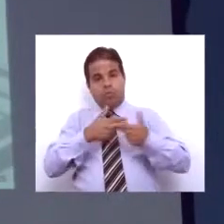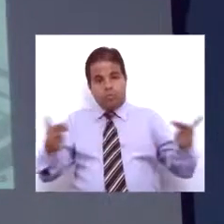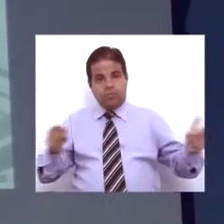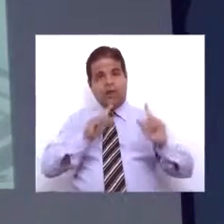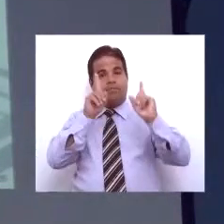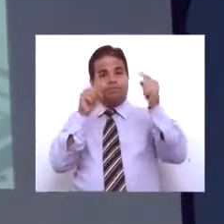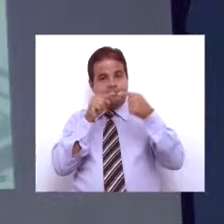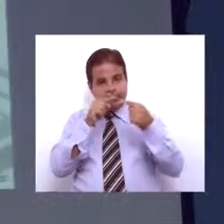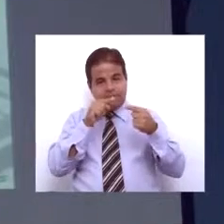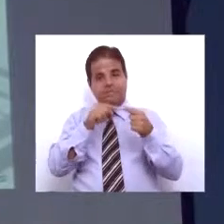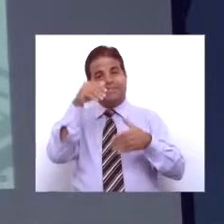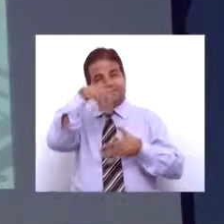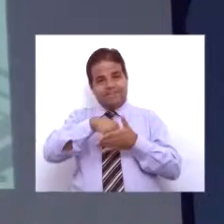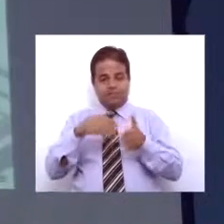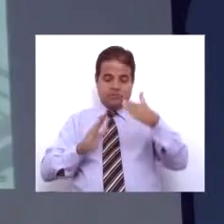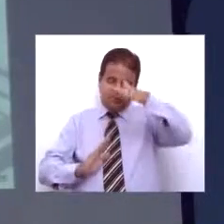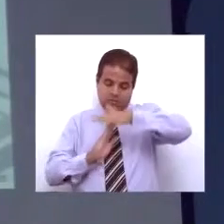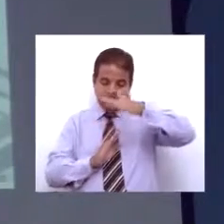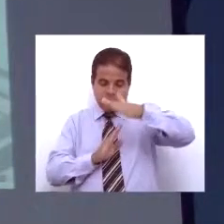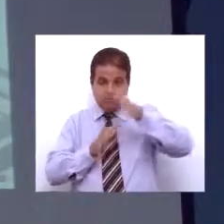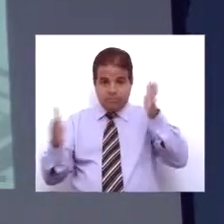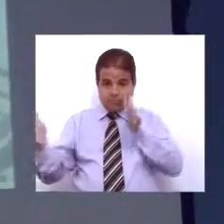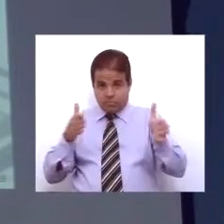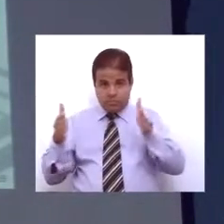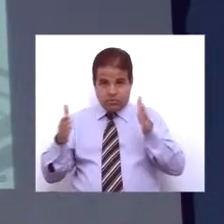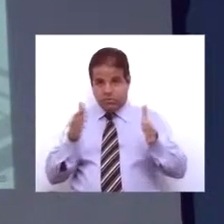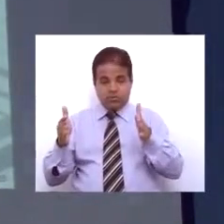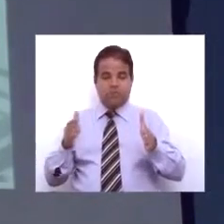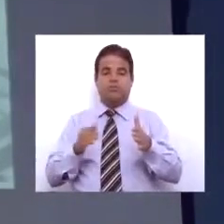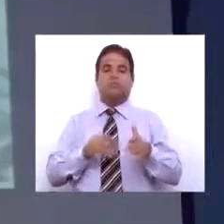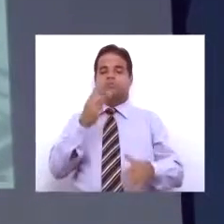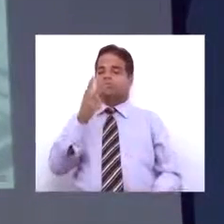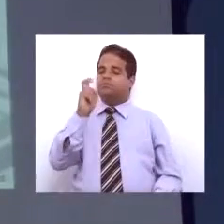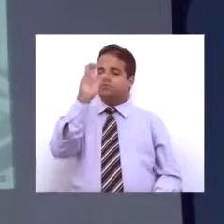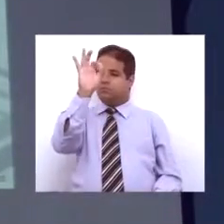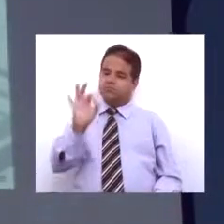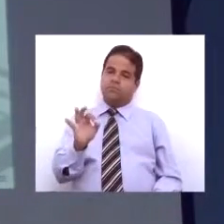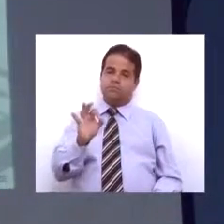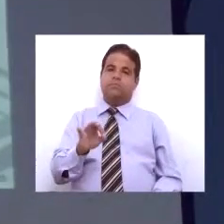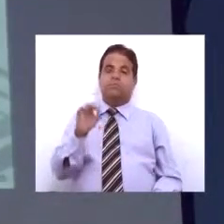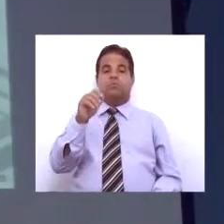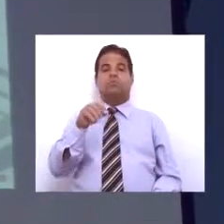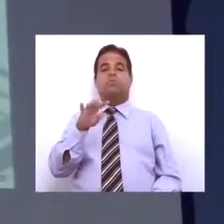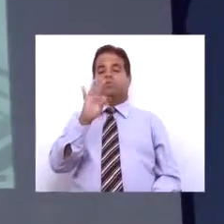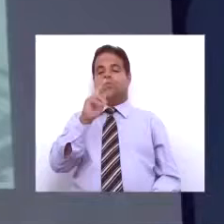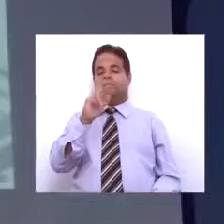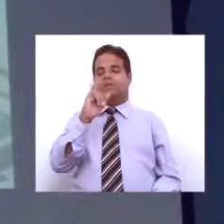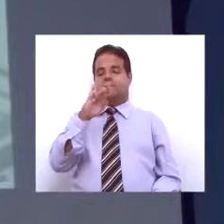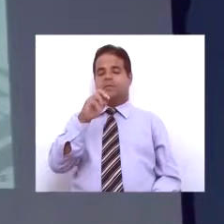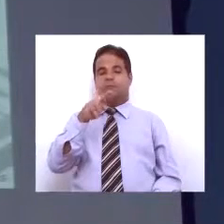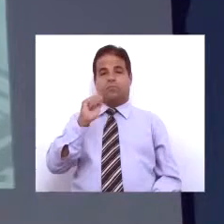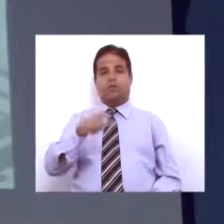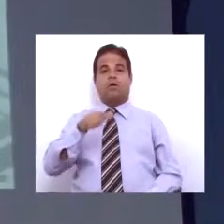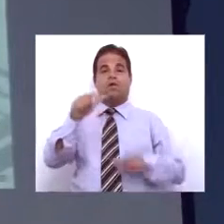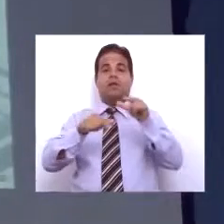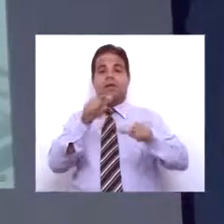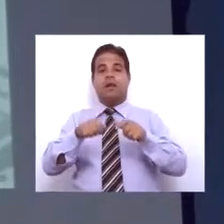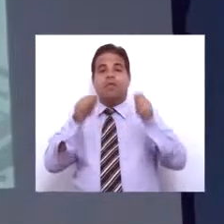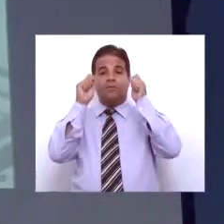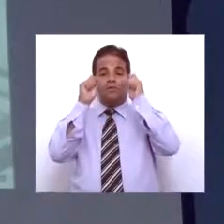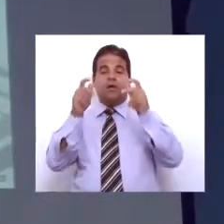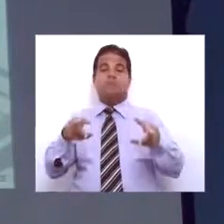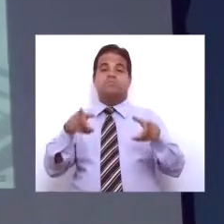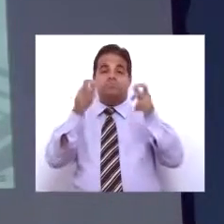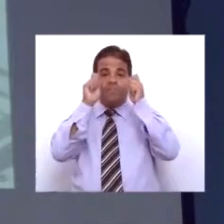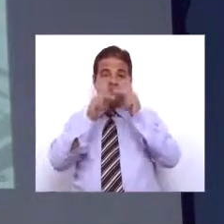na educação dentro daquele limite constitucional imperativo condicional de 25% o tribunal trabalhava com a perspectiva dos recursos